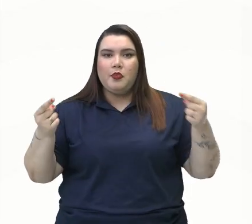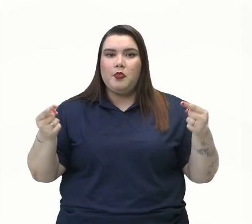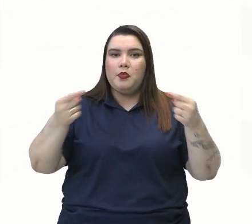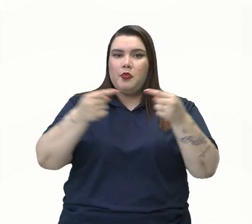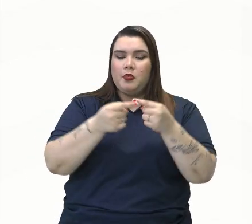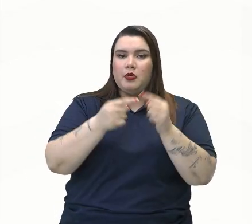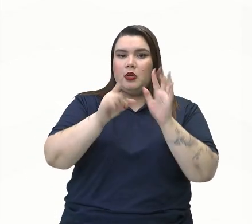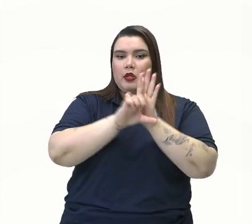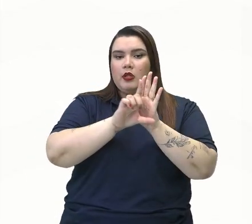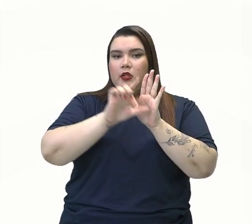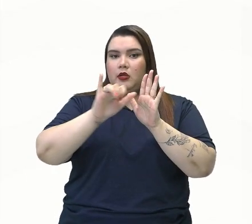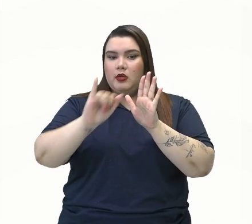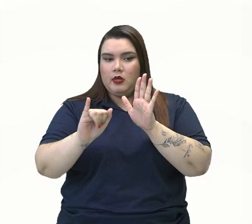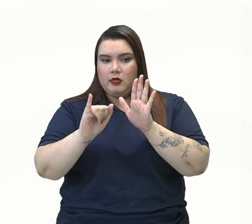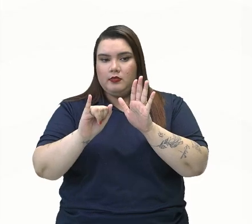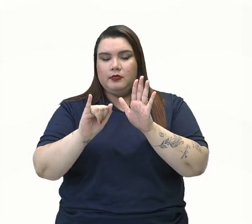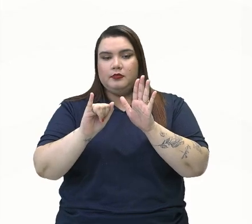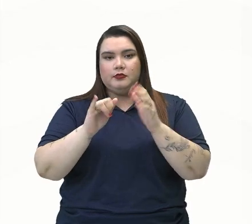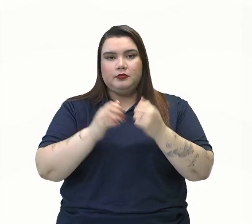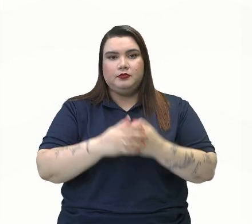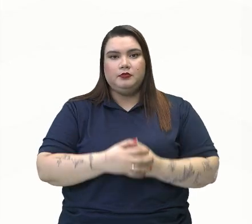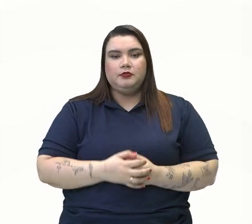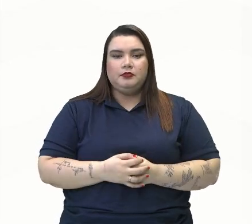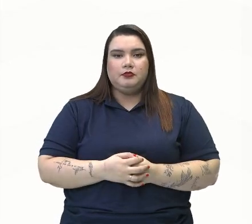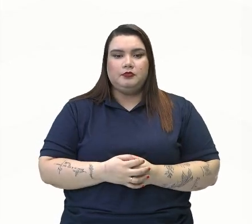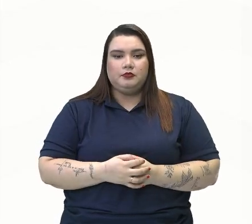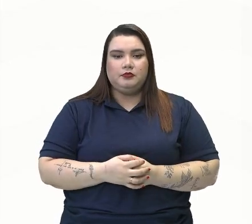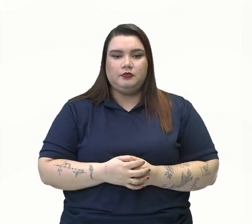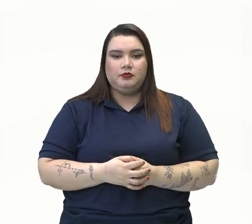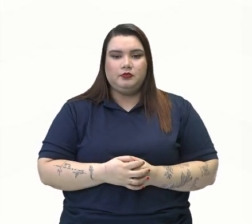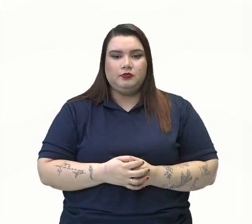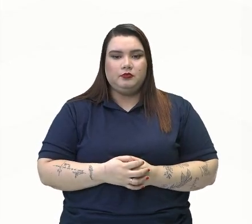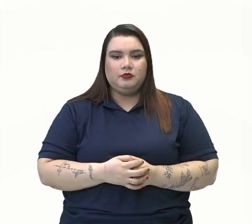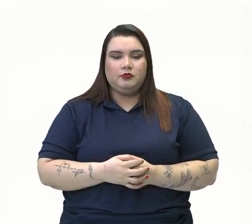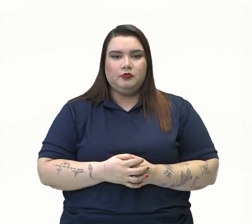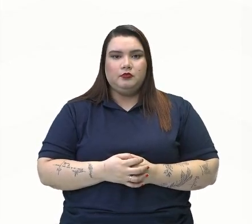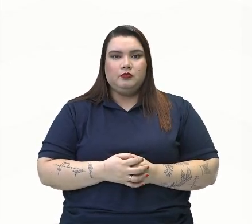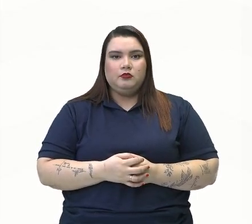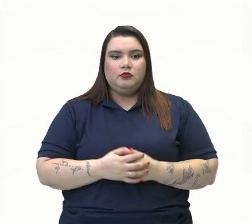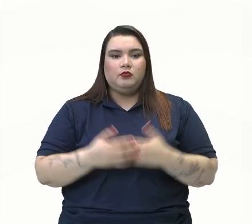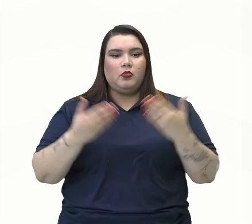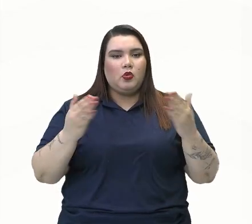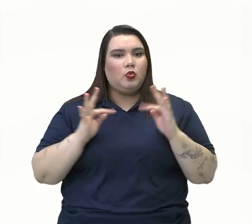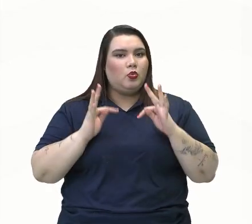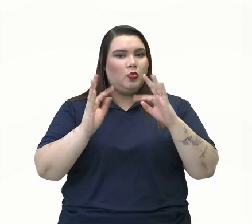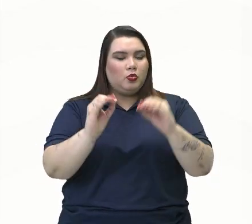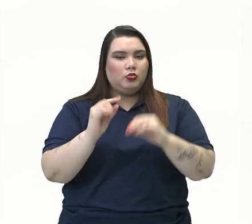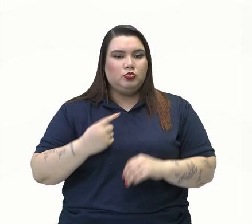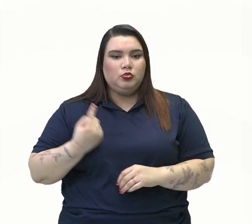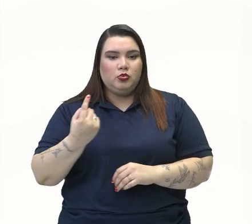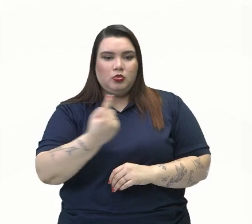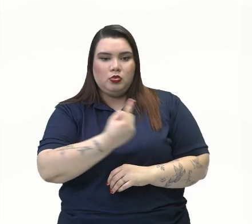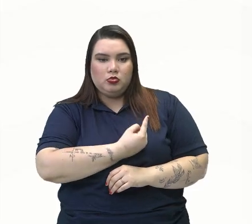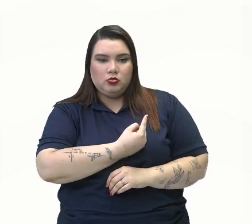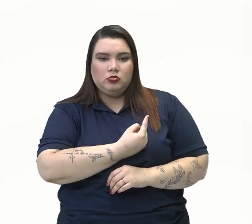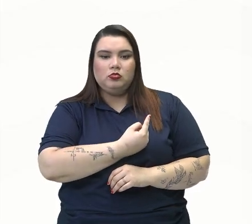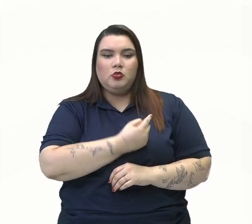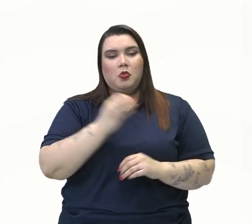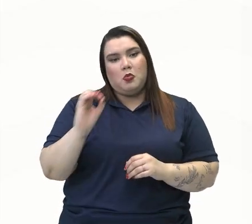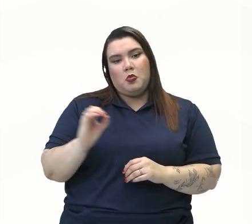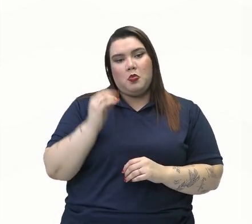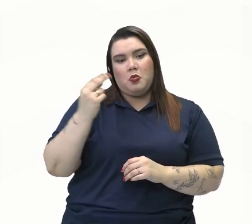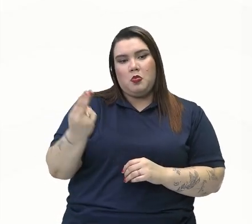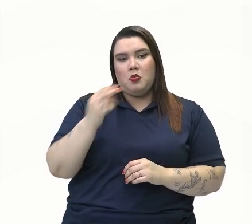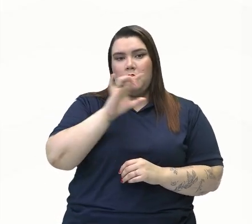lei, tá? Everyone must be treated the same under the law. Todos nós, né, ou cada um,